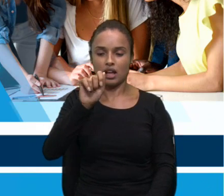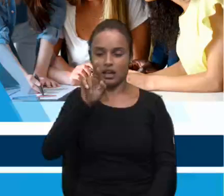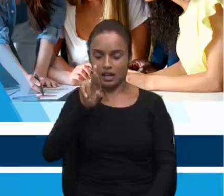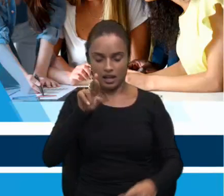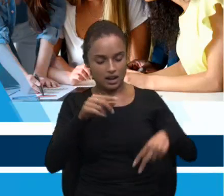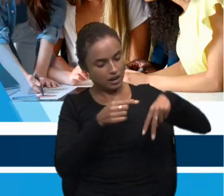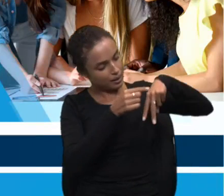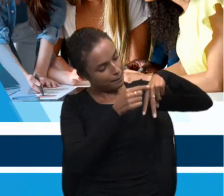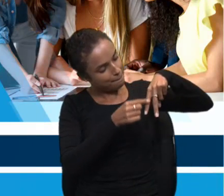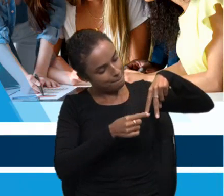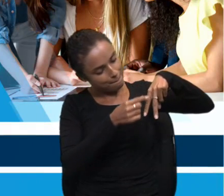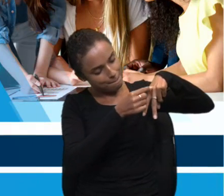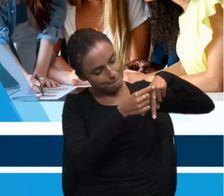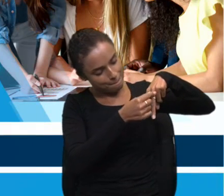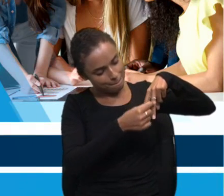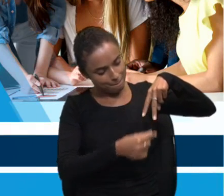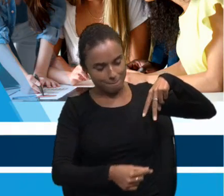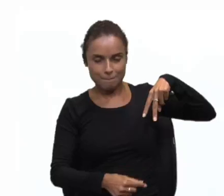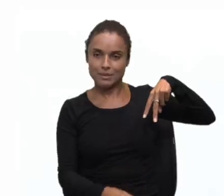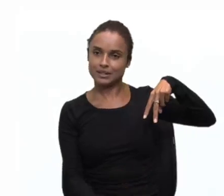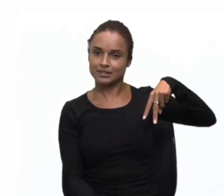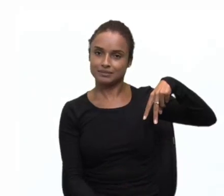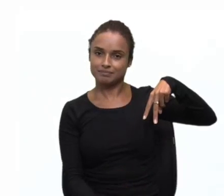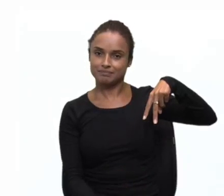inferiores. Vamos continuar.